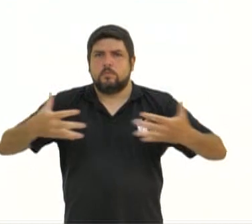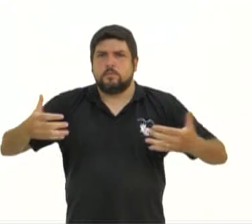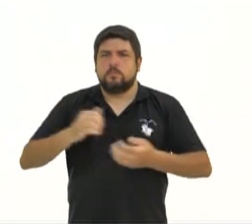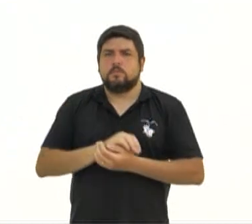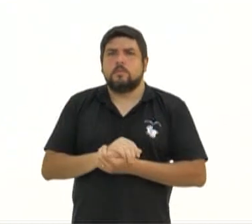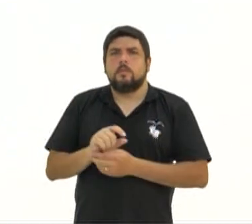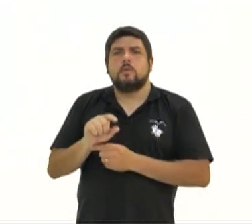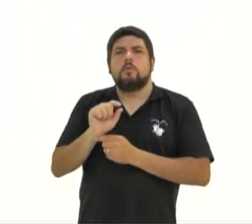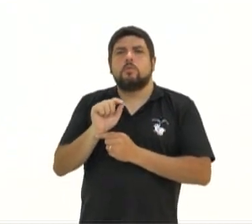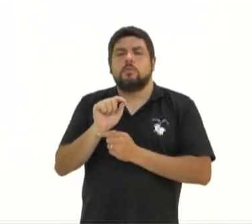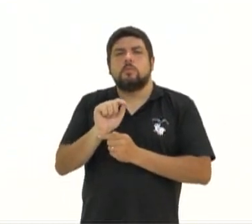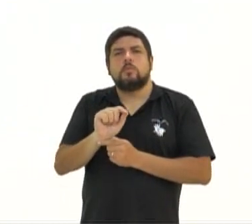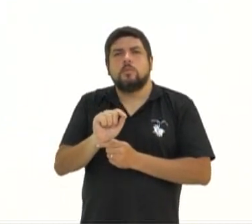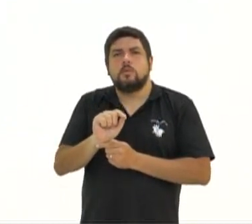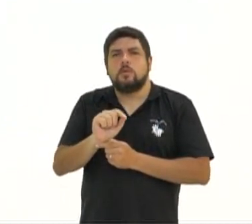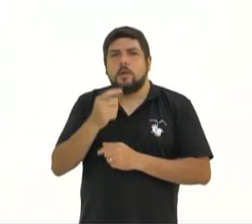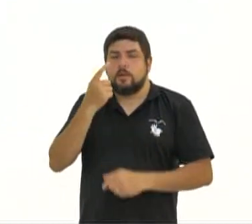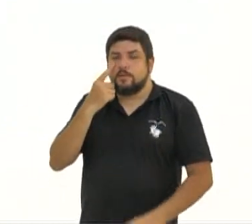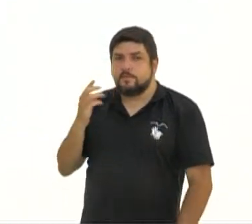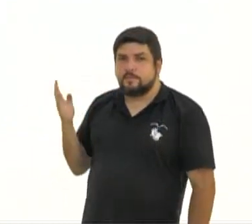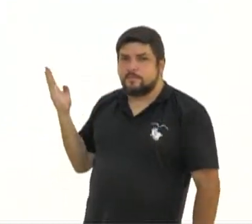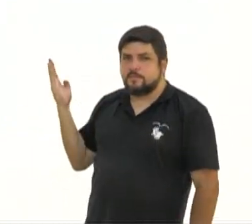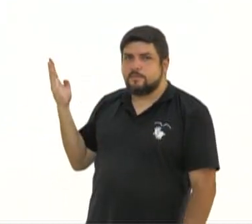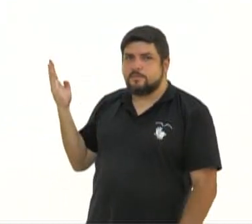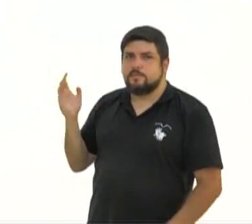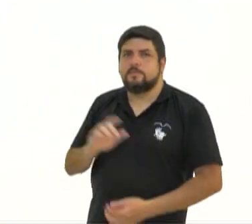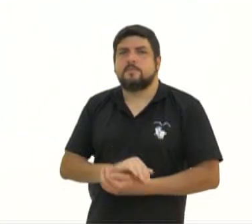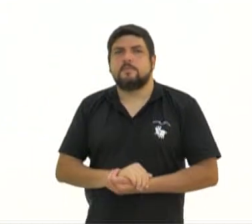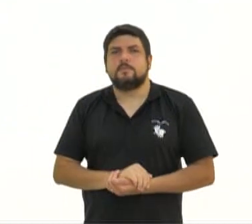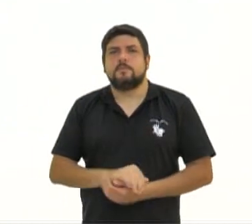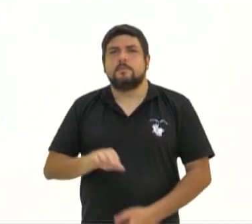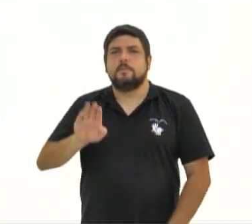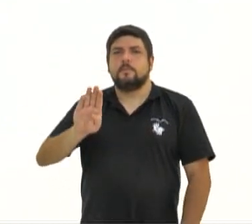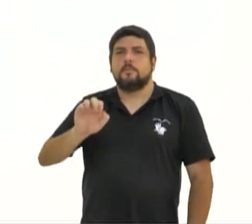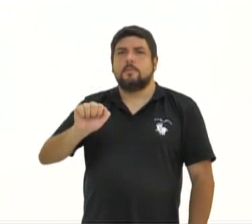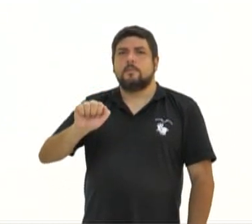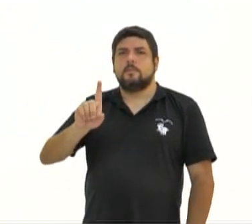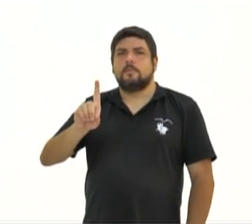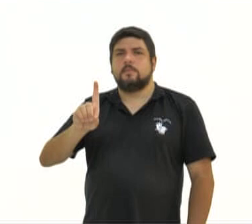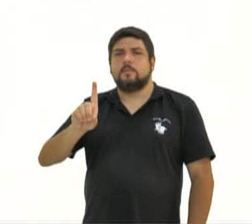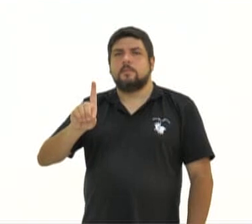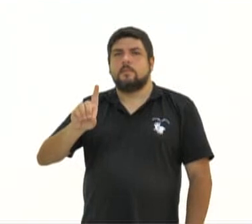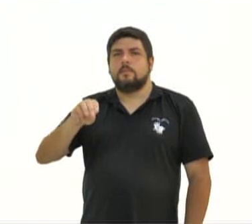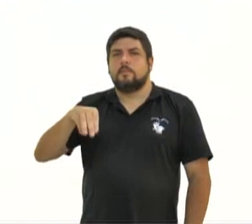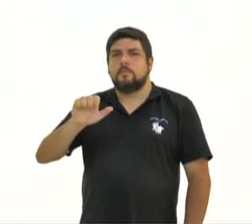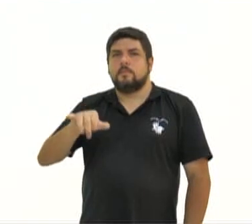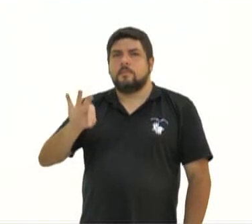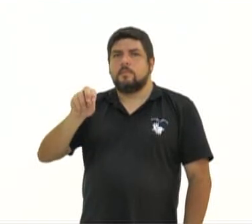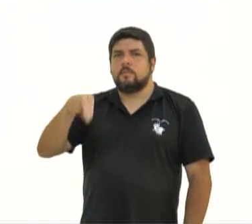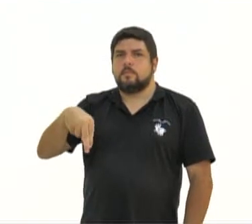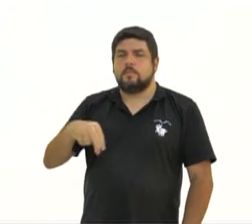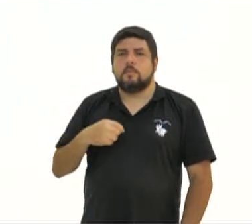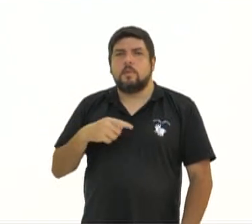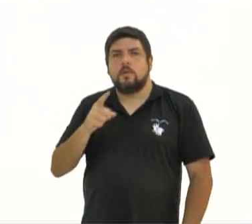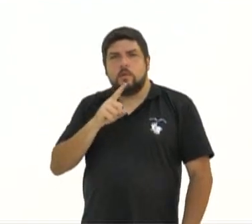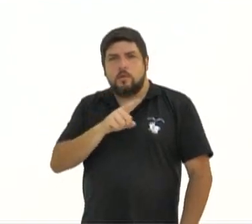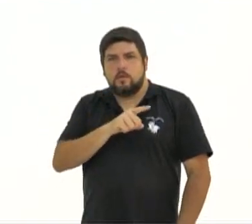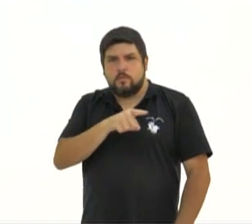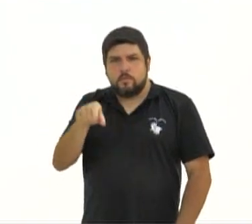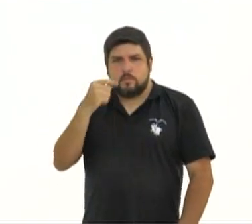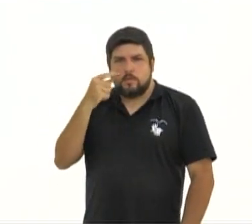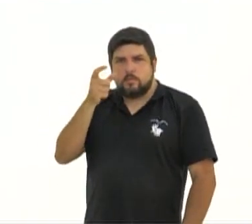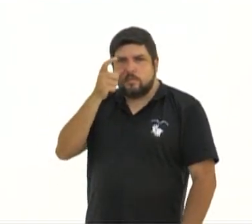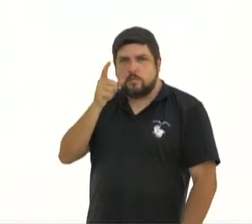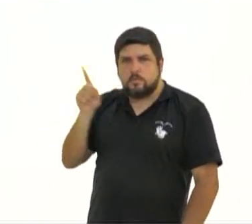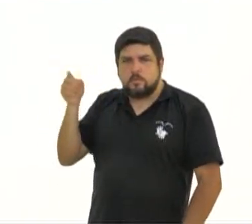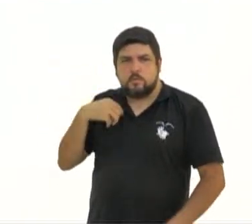também, que é o badminton. Então para essas imagens aqui nós podemos já ver manifestações distintas, né, nessas animações, manifestações do